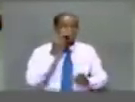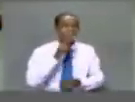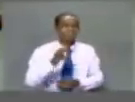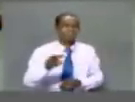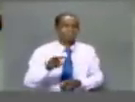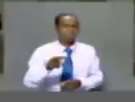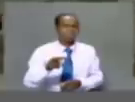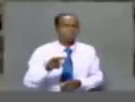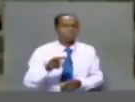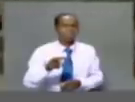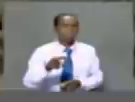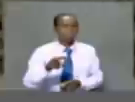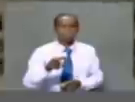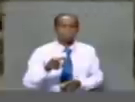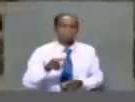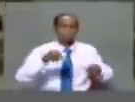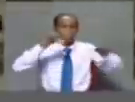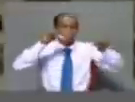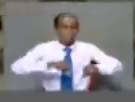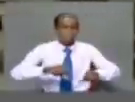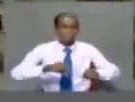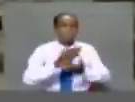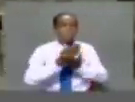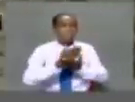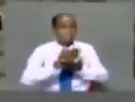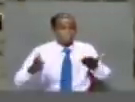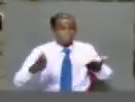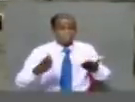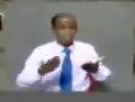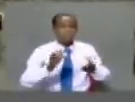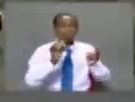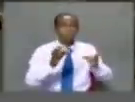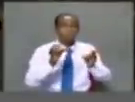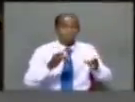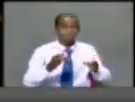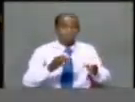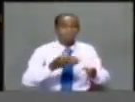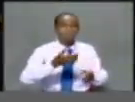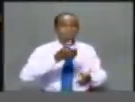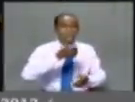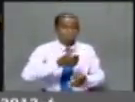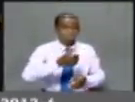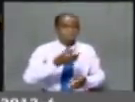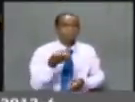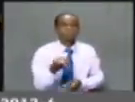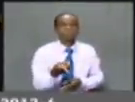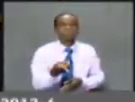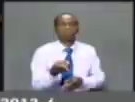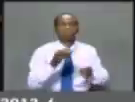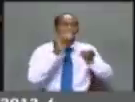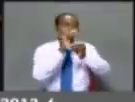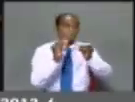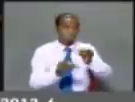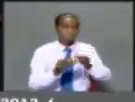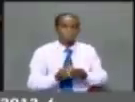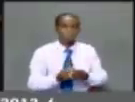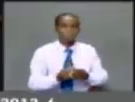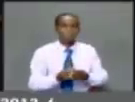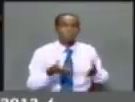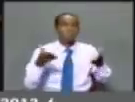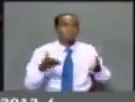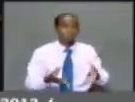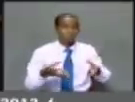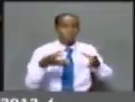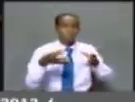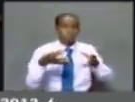física em 57%. Também fruto deste trabalho de fiscalização,